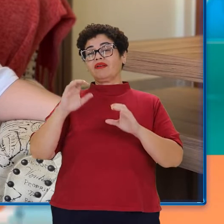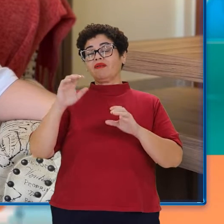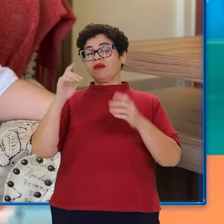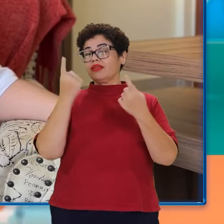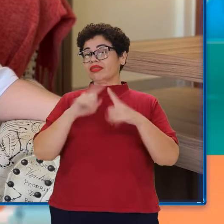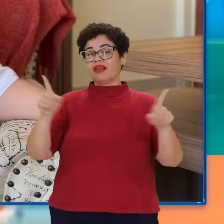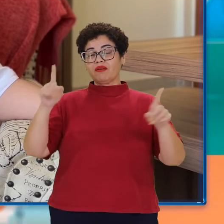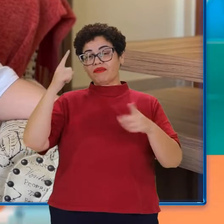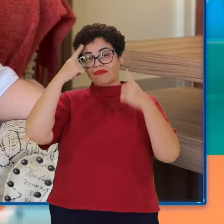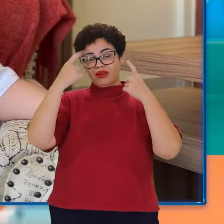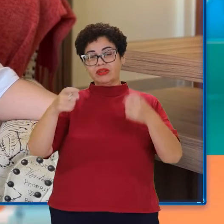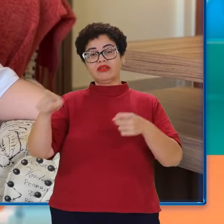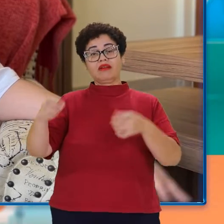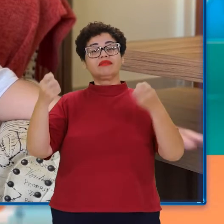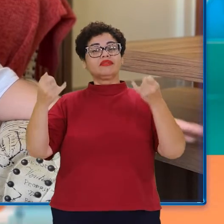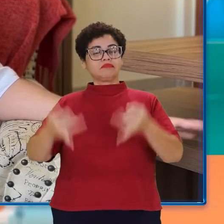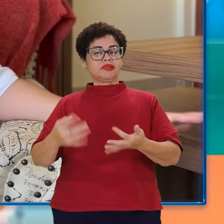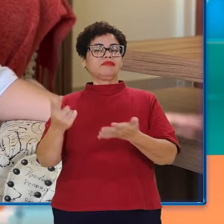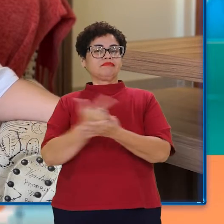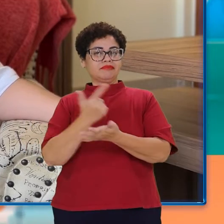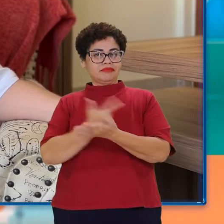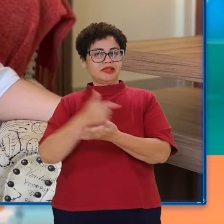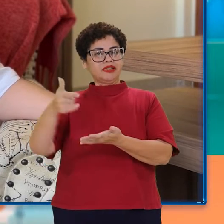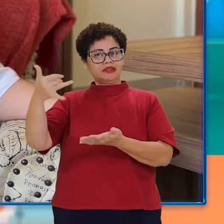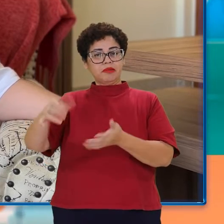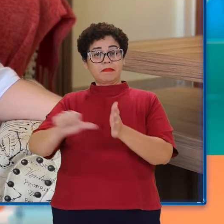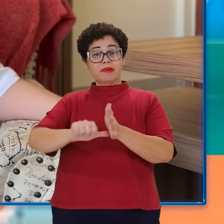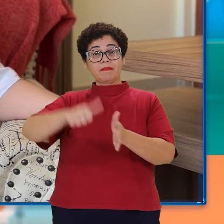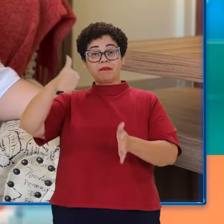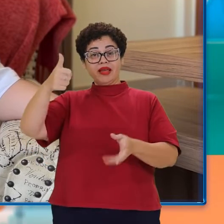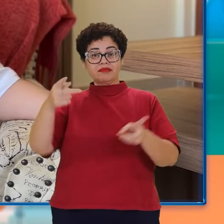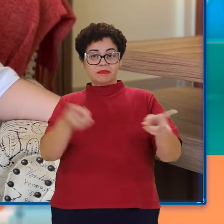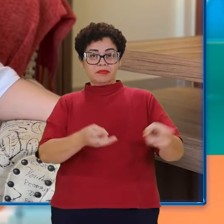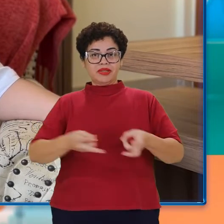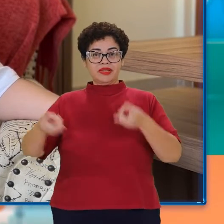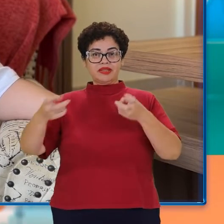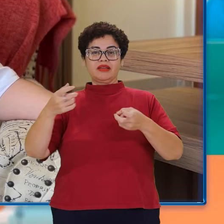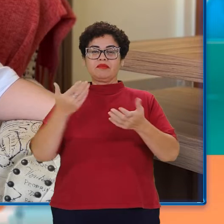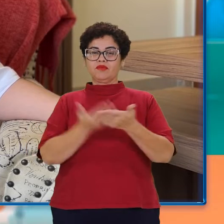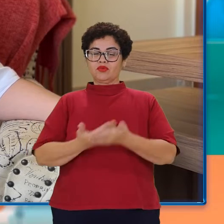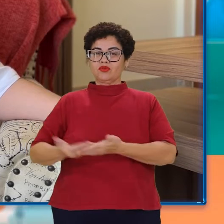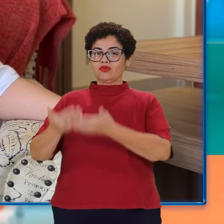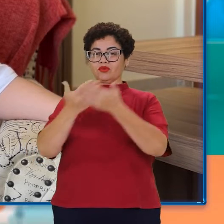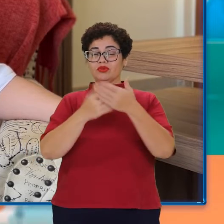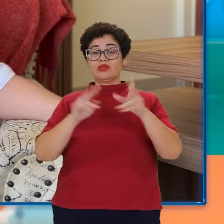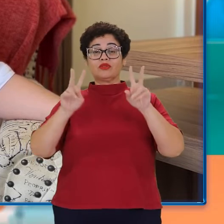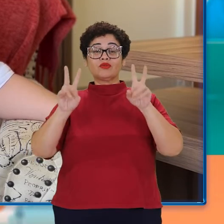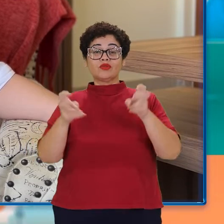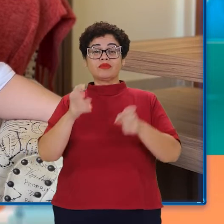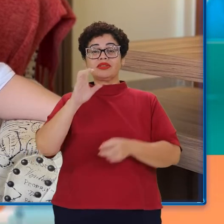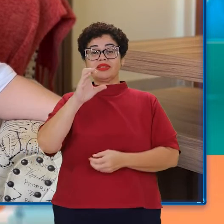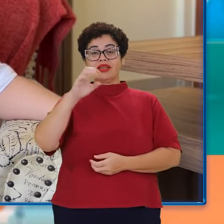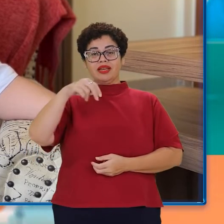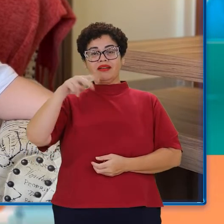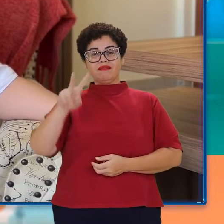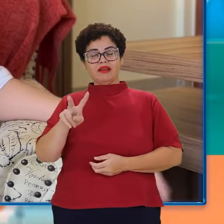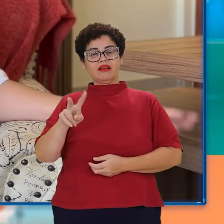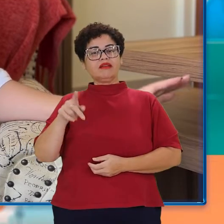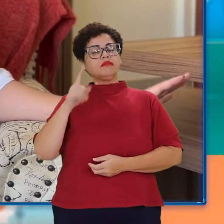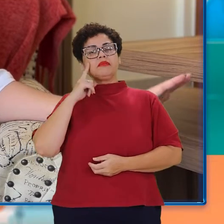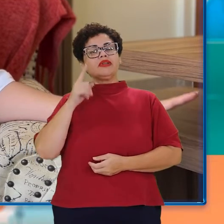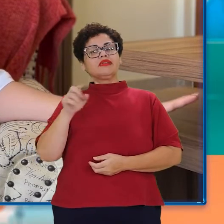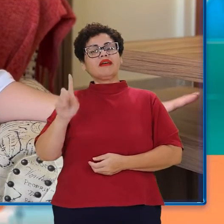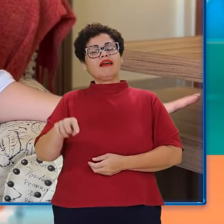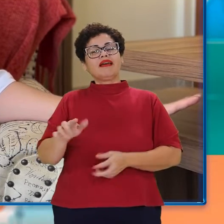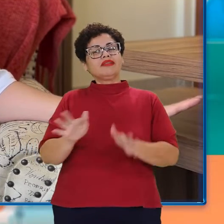não violenta, ele fala justamente isso no livro. Ele fala que a primeira coisa que a gente percebe quando começa a estudar a CNV é que é